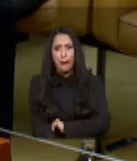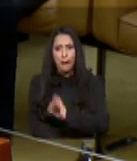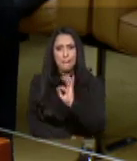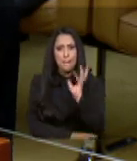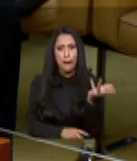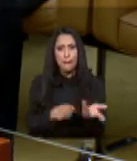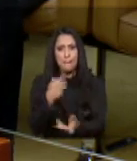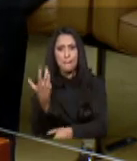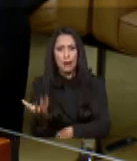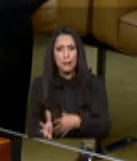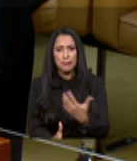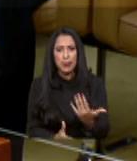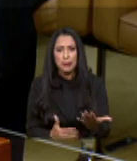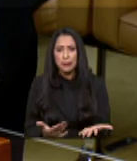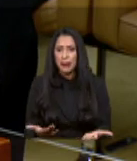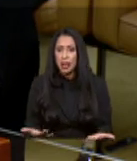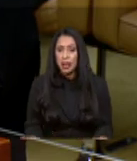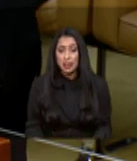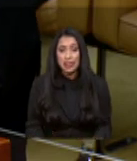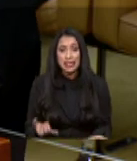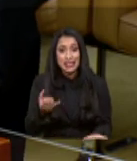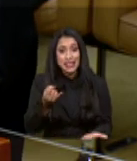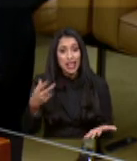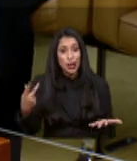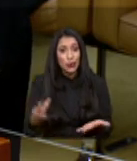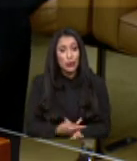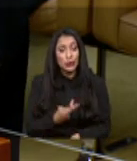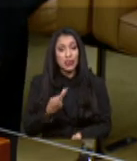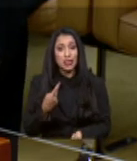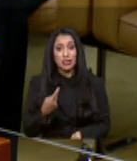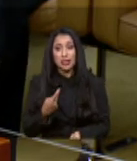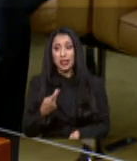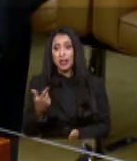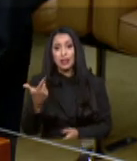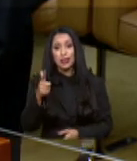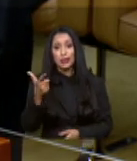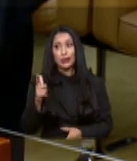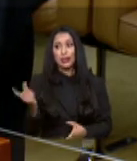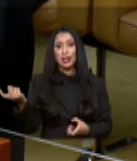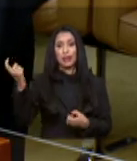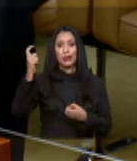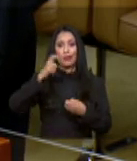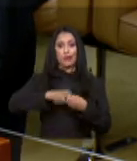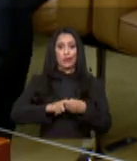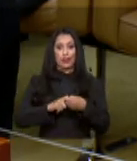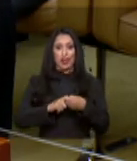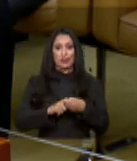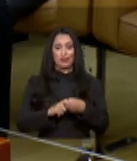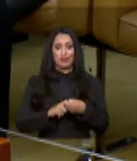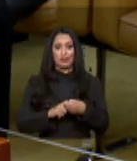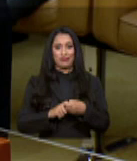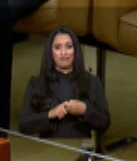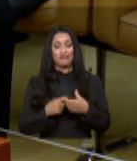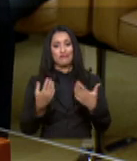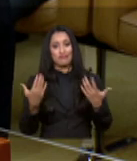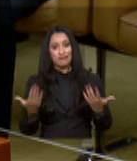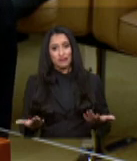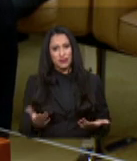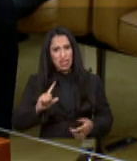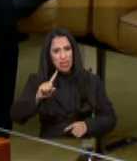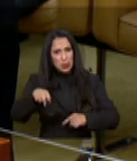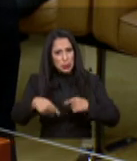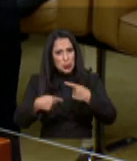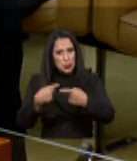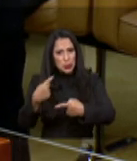a partir do momento que superado, como diz o próprio nome, não mais retroagirá. Isso significa, Excelência, que depois